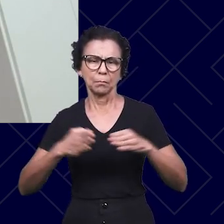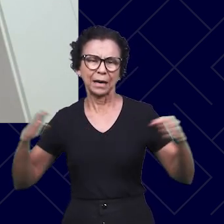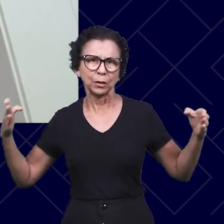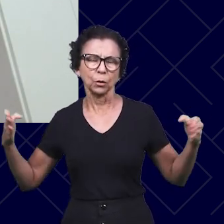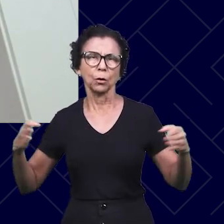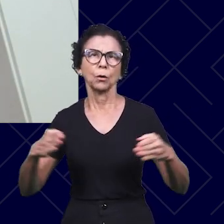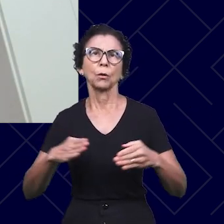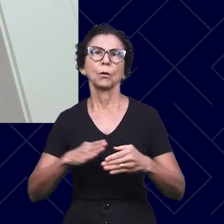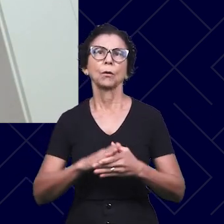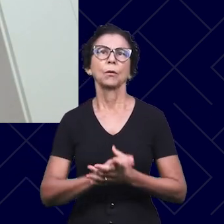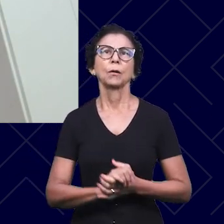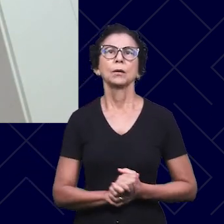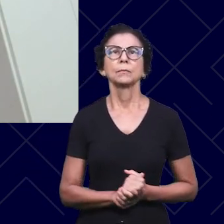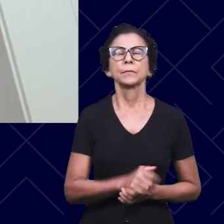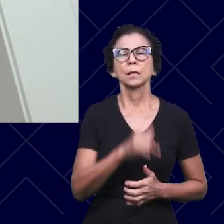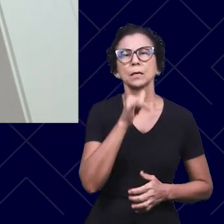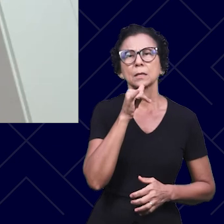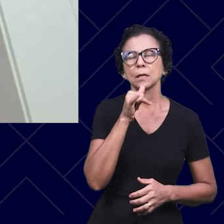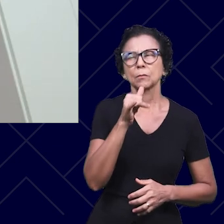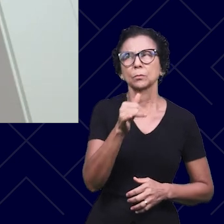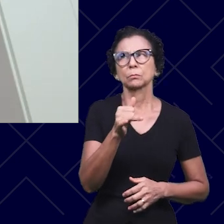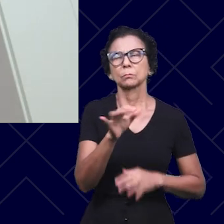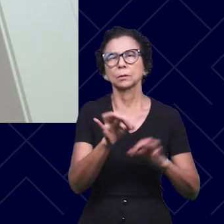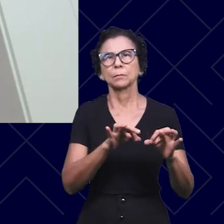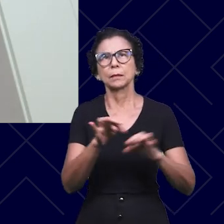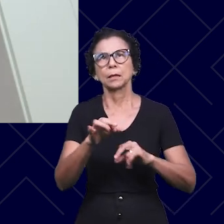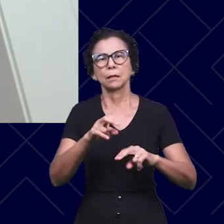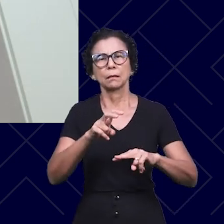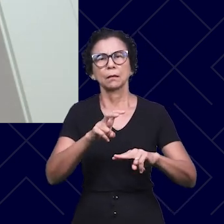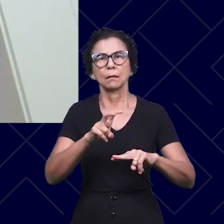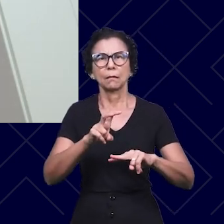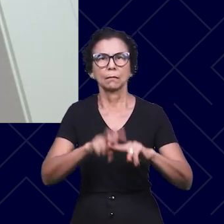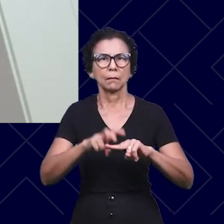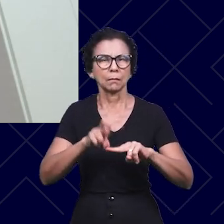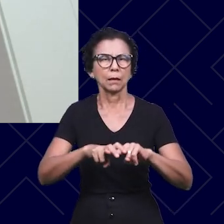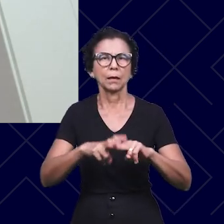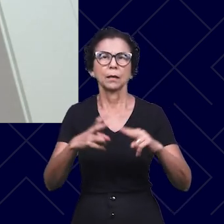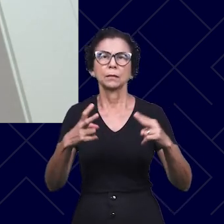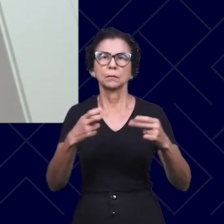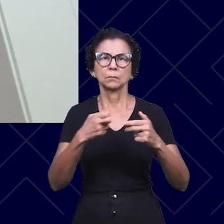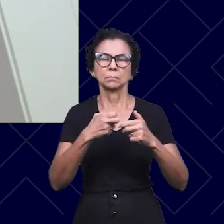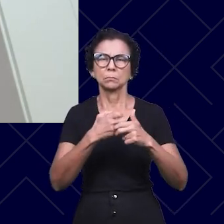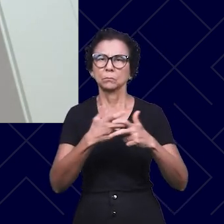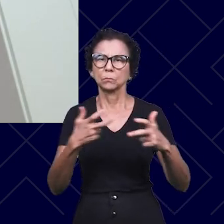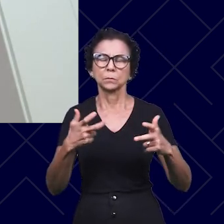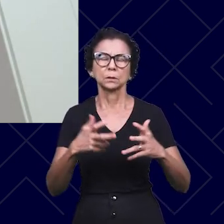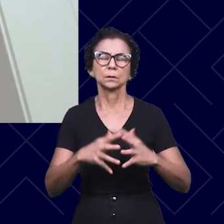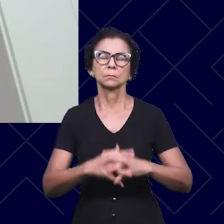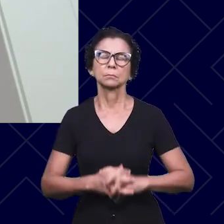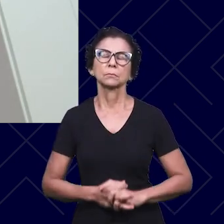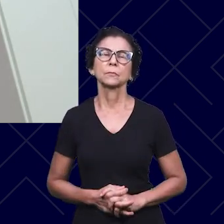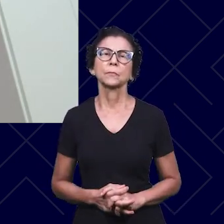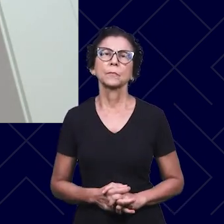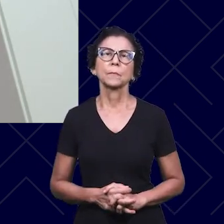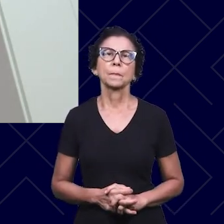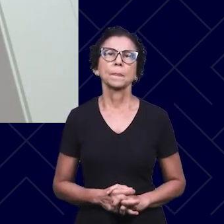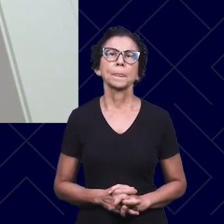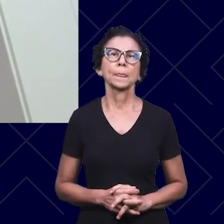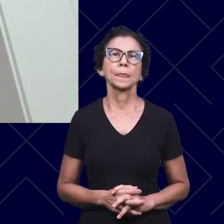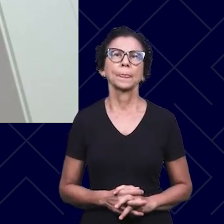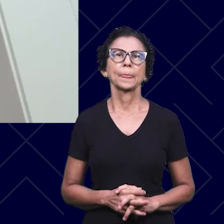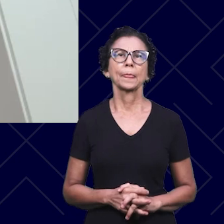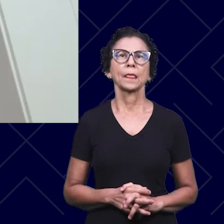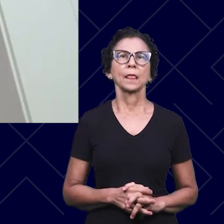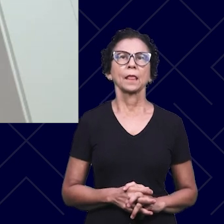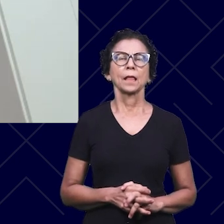vídeos, entrando em algumas salas de bate-papo, que a gente conversa muito sobre isso. Alguns colocam alguns materiais,